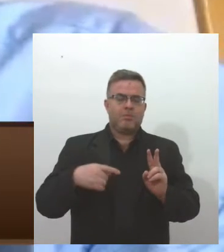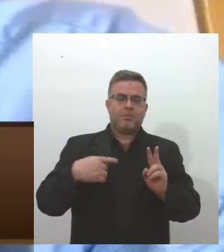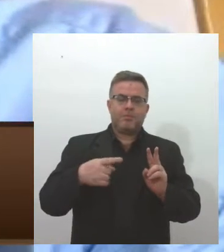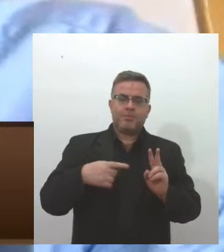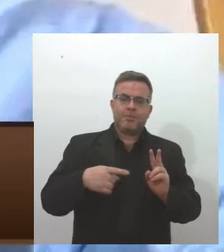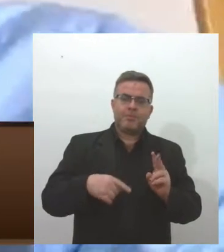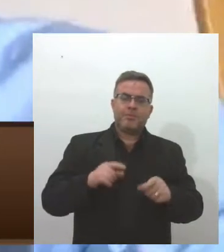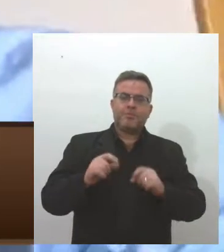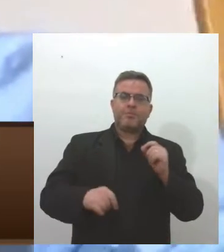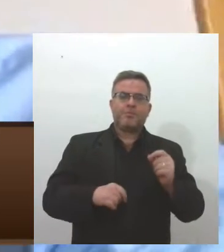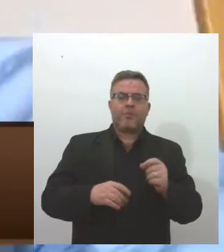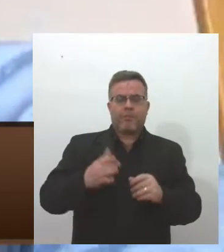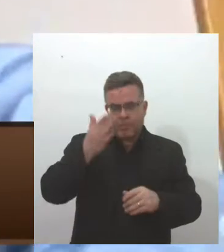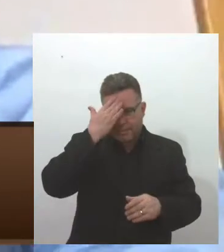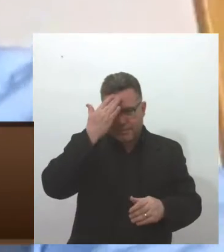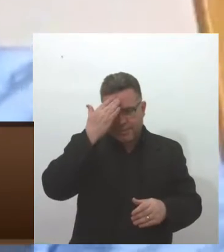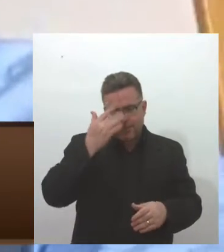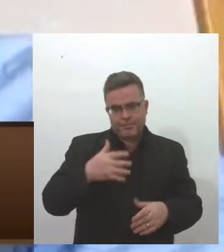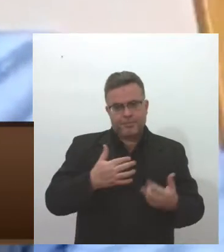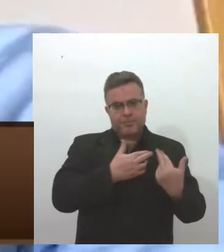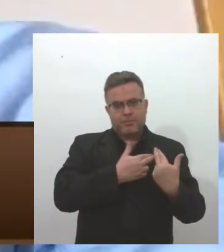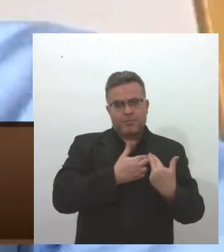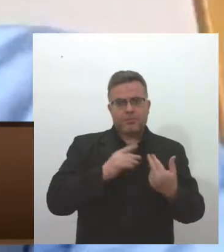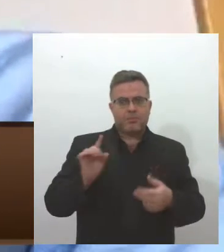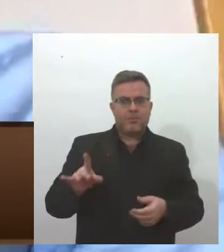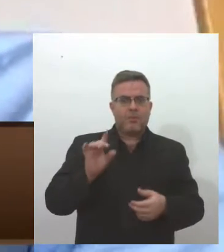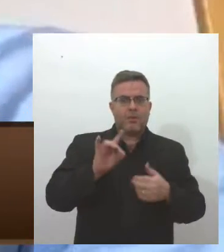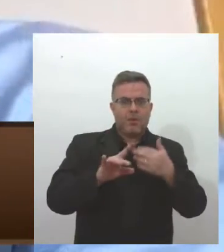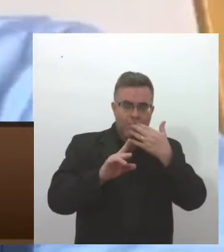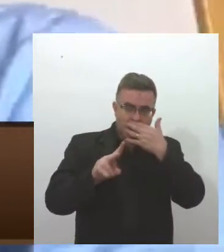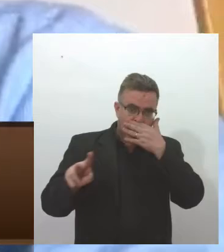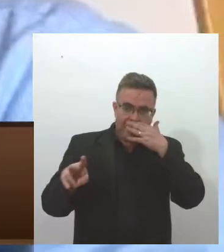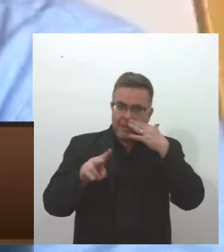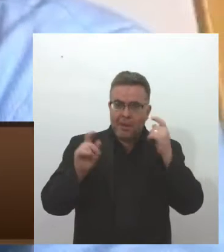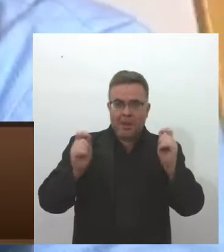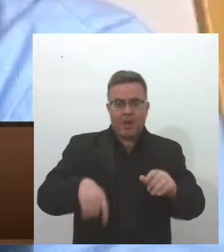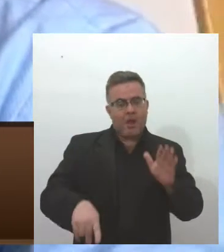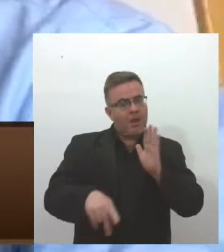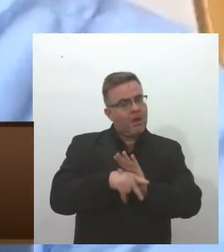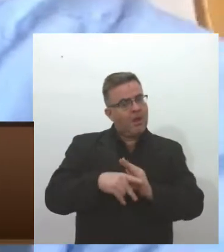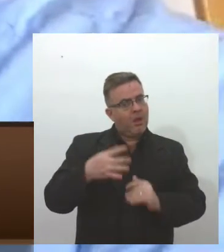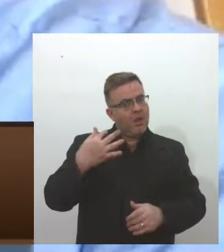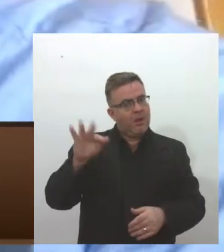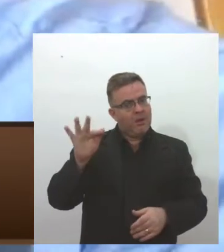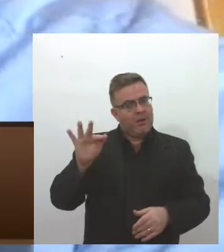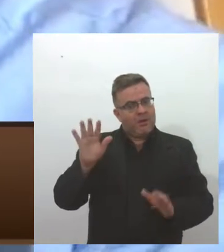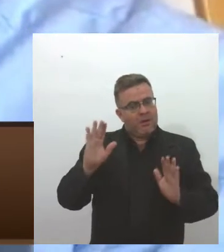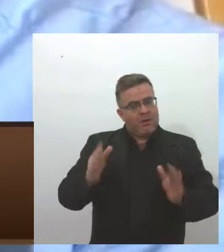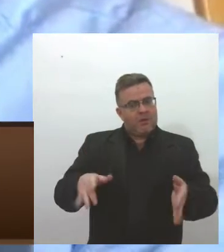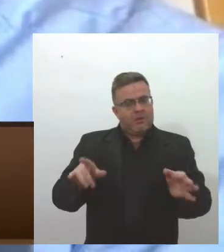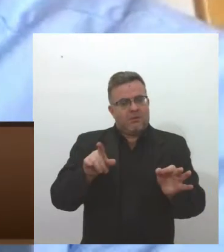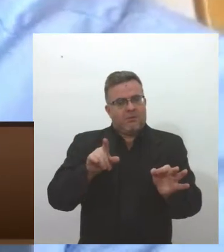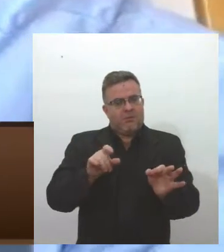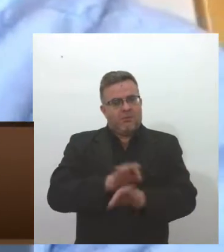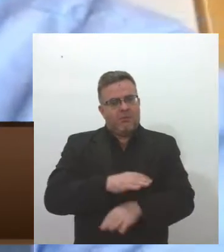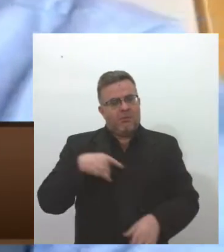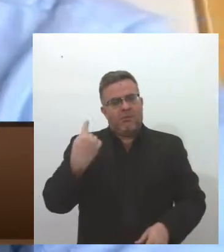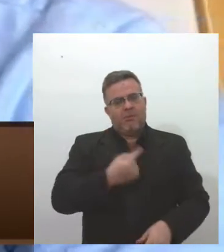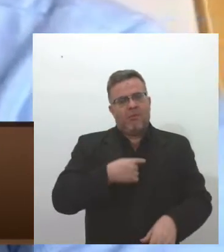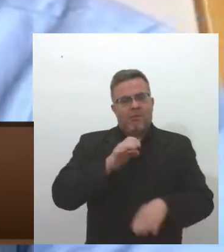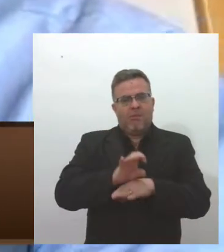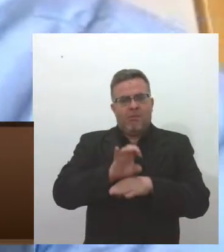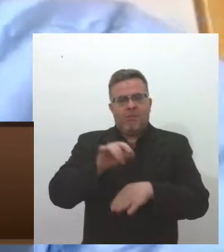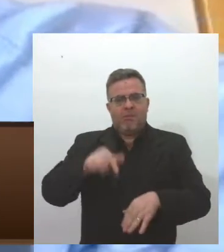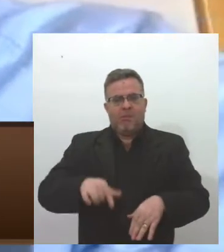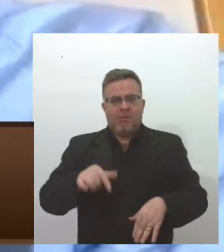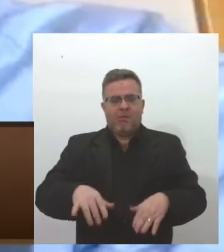a jurisdição de cada um, já que eles têm uma jurisdição federal, nós somos uma jurisdição estadual, mas a